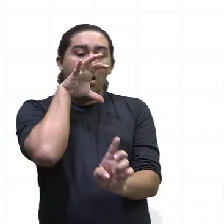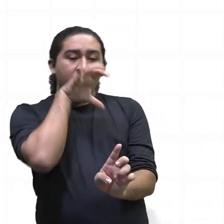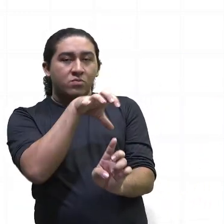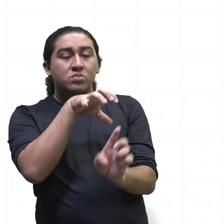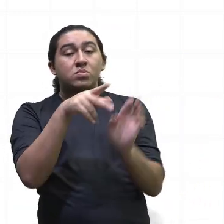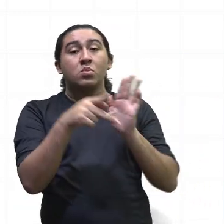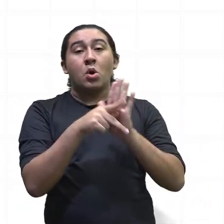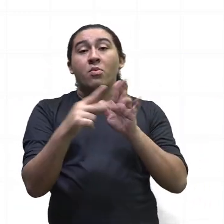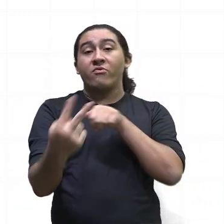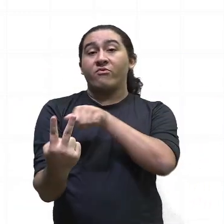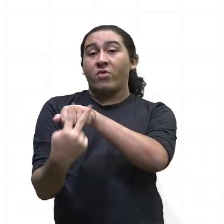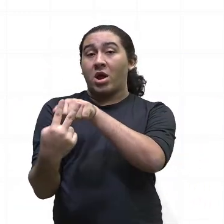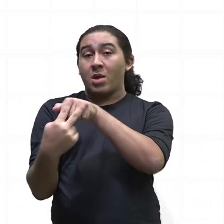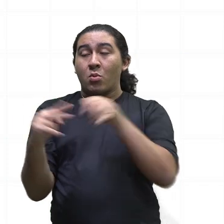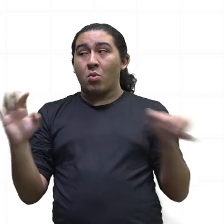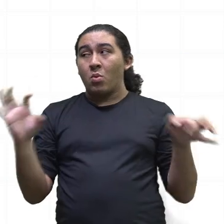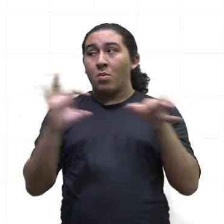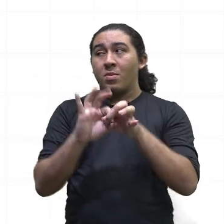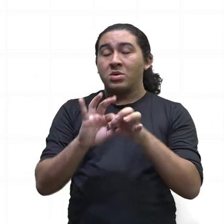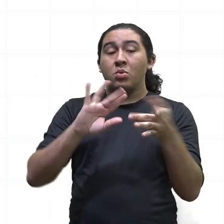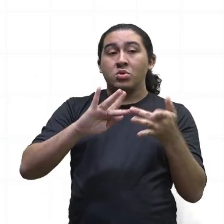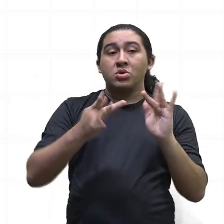do verbo, certo?